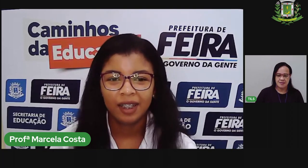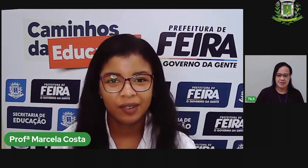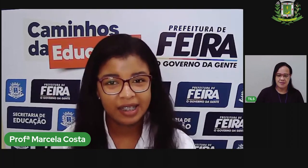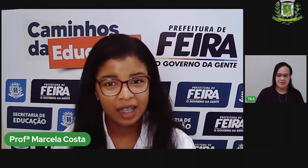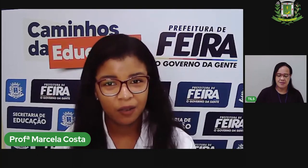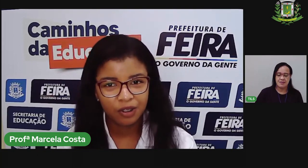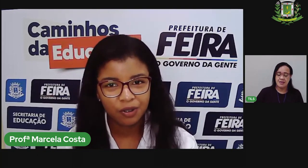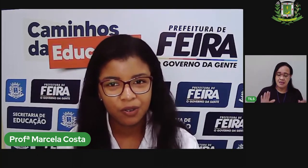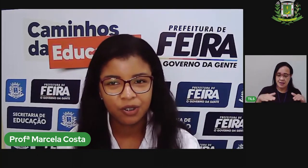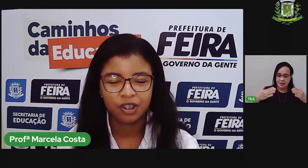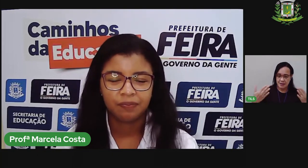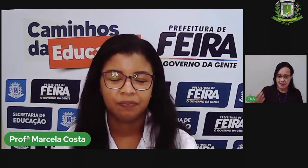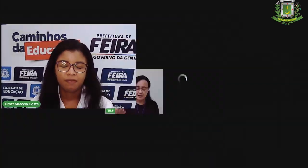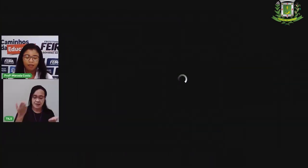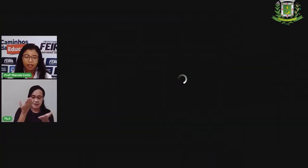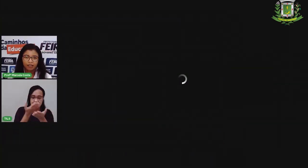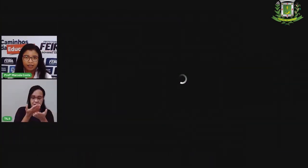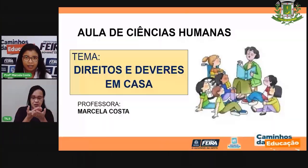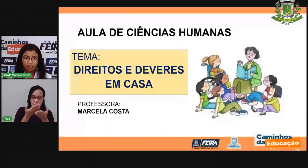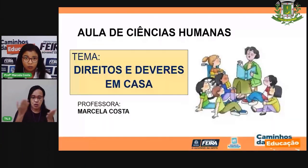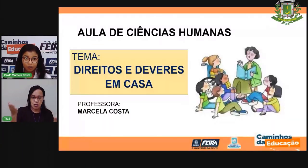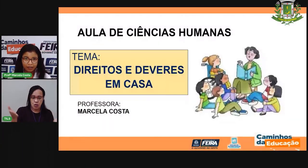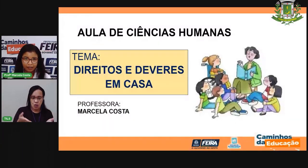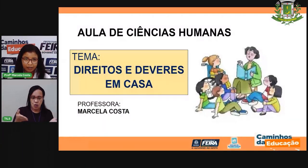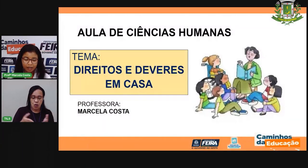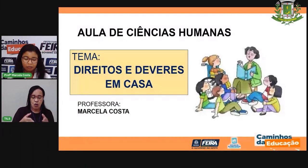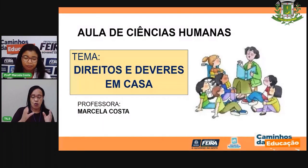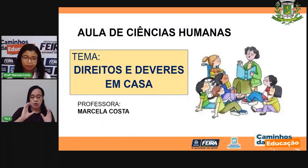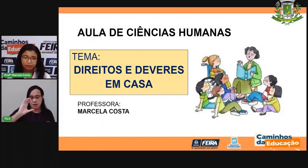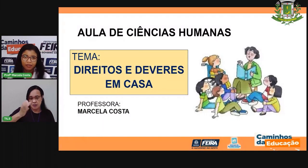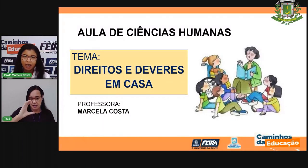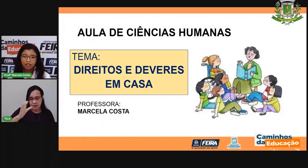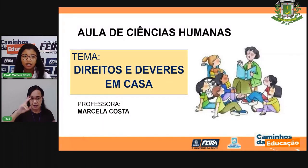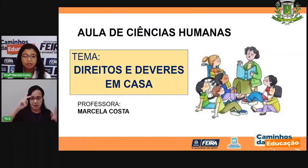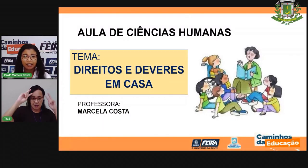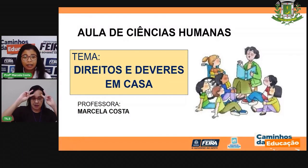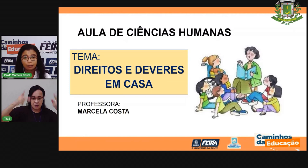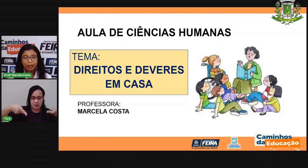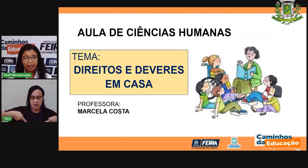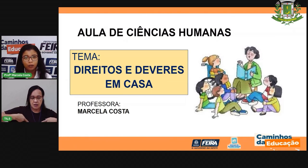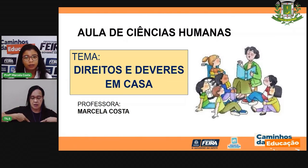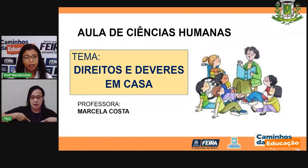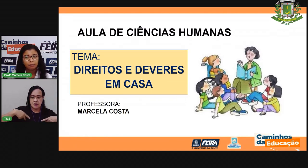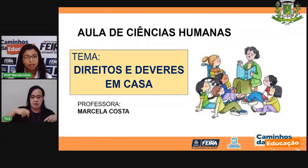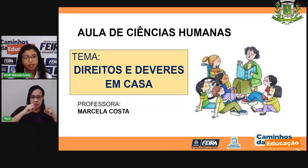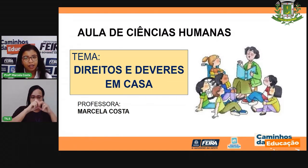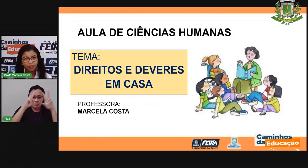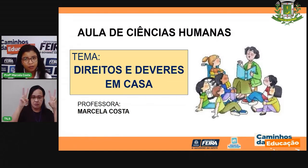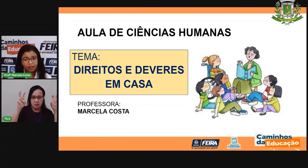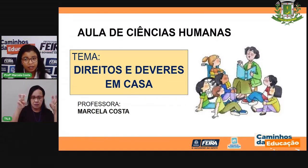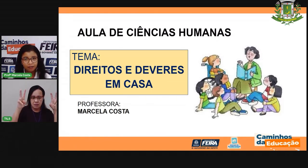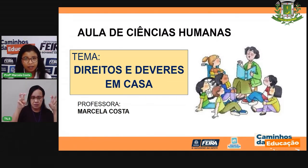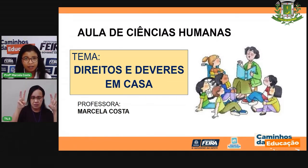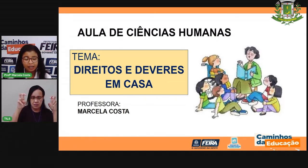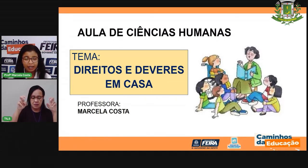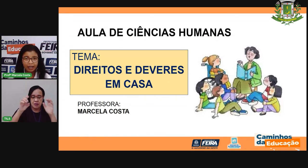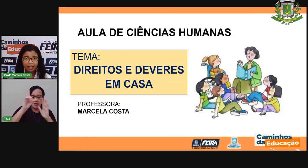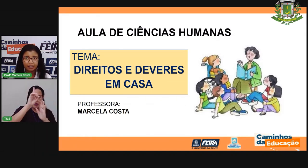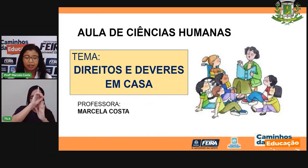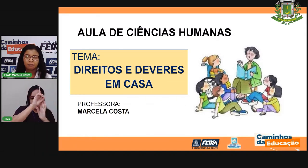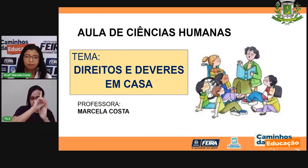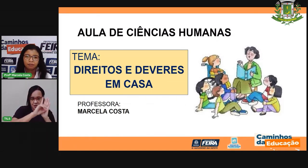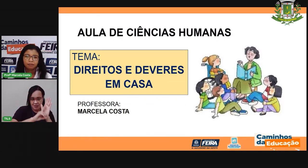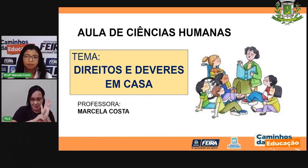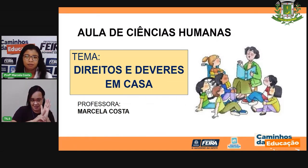Então, nessa aula de hoje, de Ciências Humanas, a gente vai trabalhar o tema Direitos e Deveres em